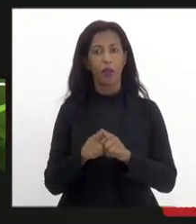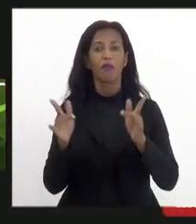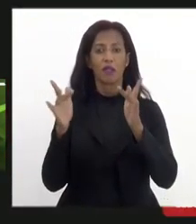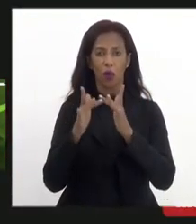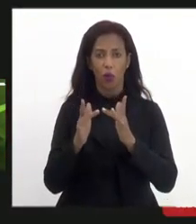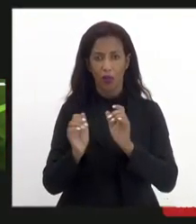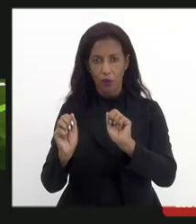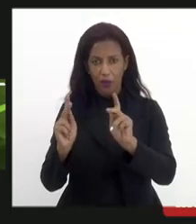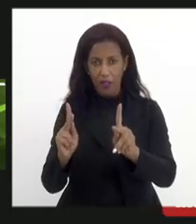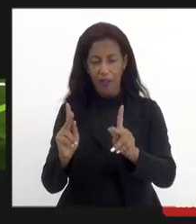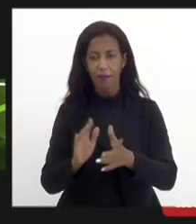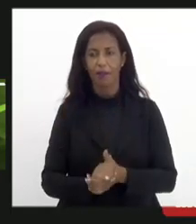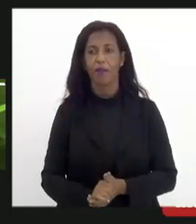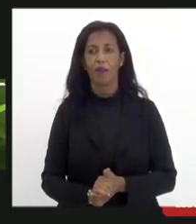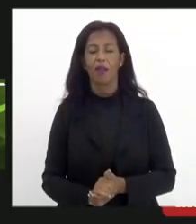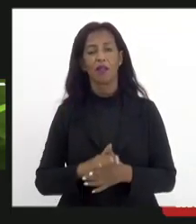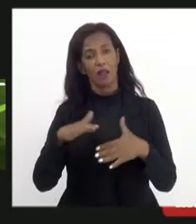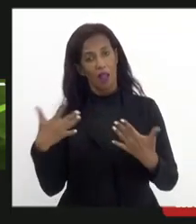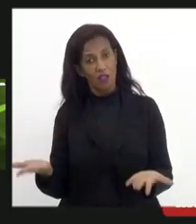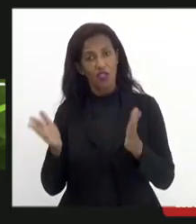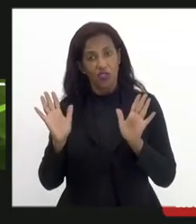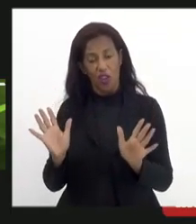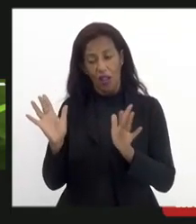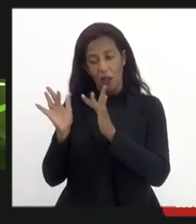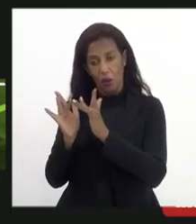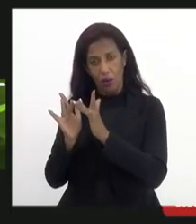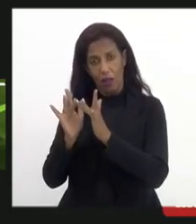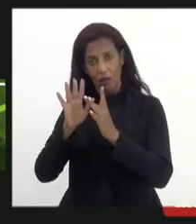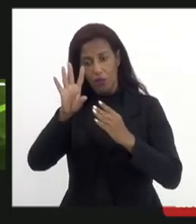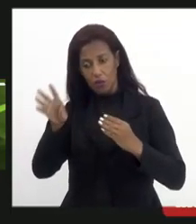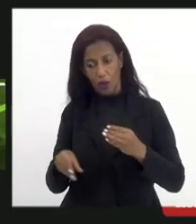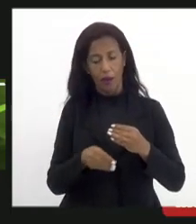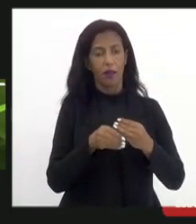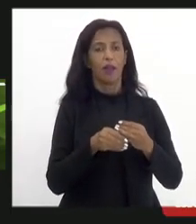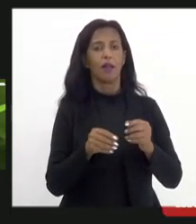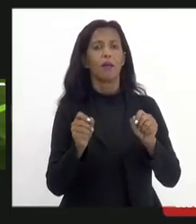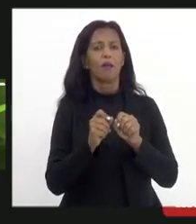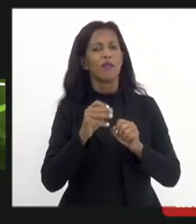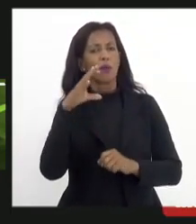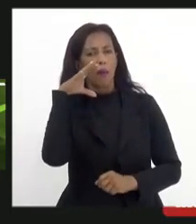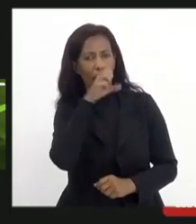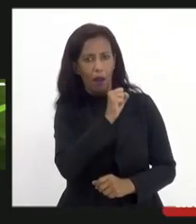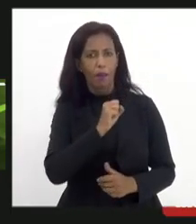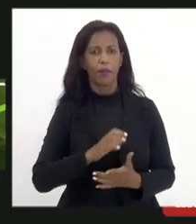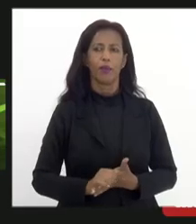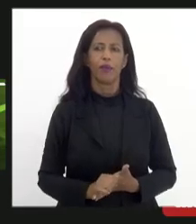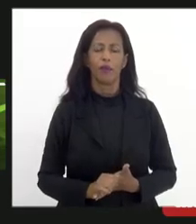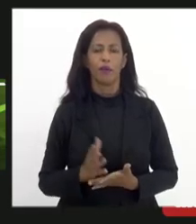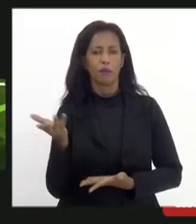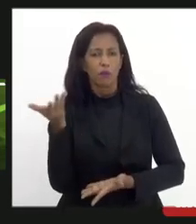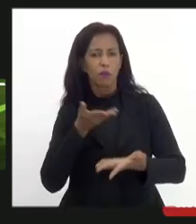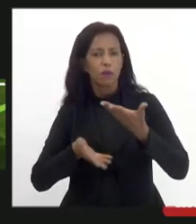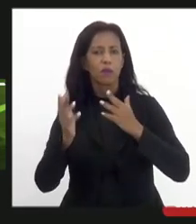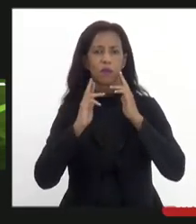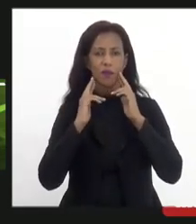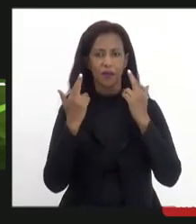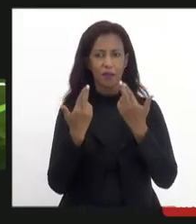tá? Quer dizer, a gente já está em contato, a gente só agrega para já fazer o mais rápido possível essa